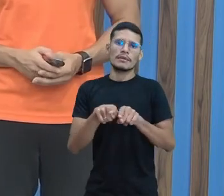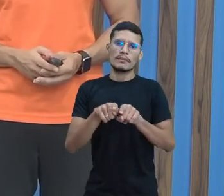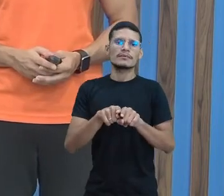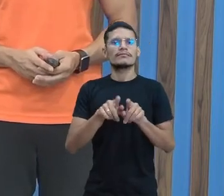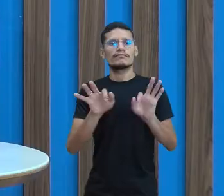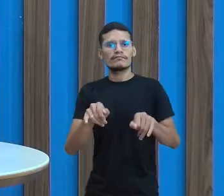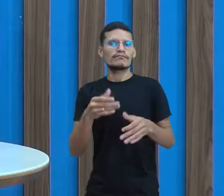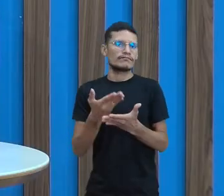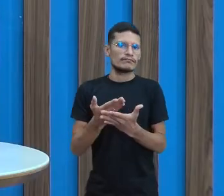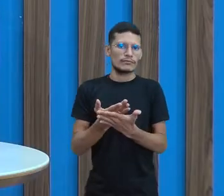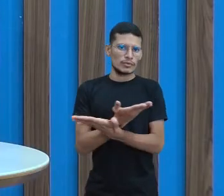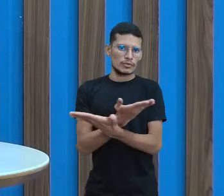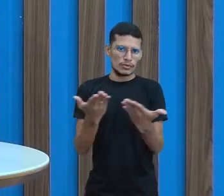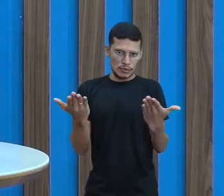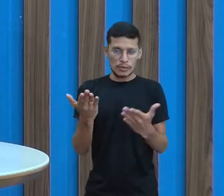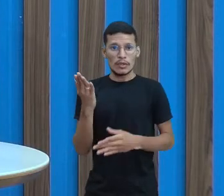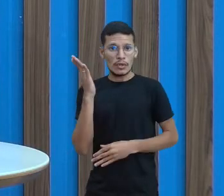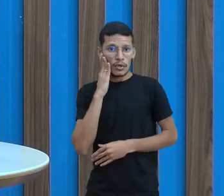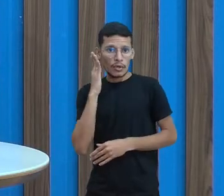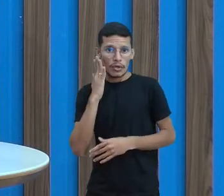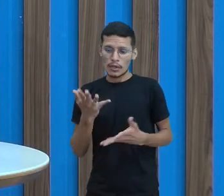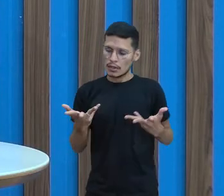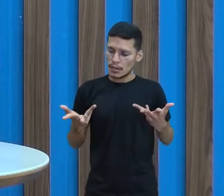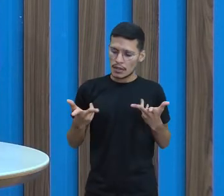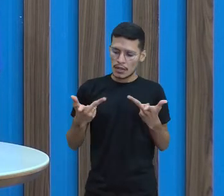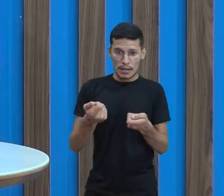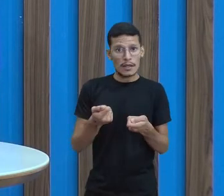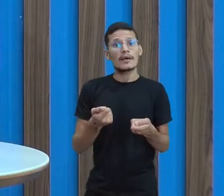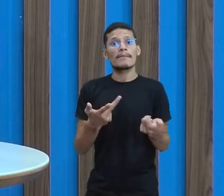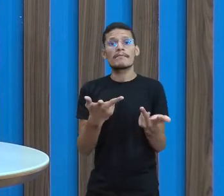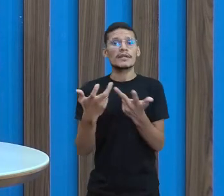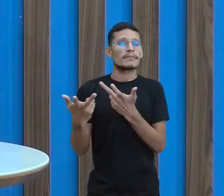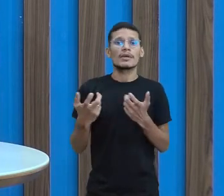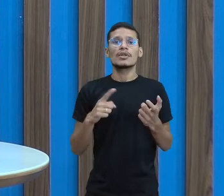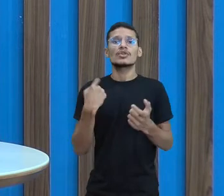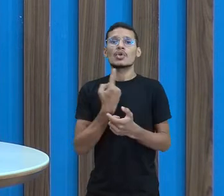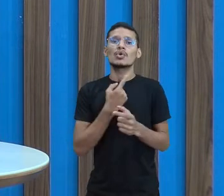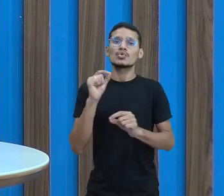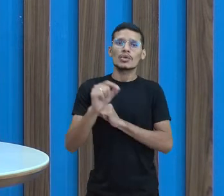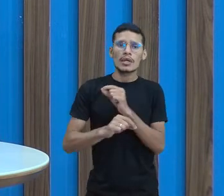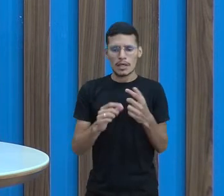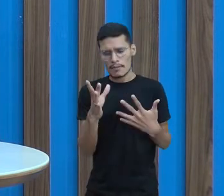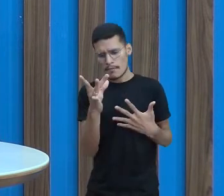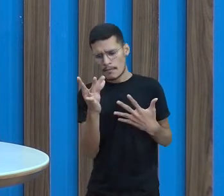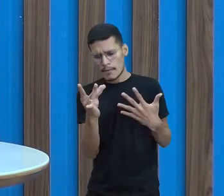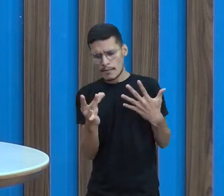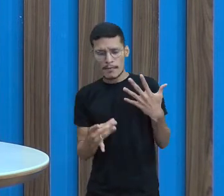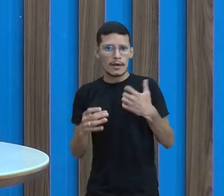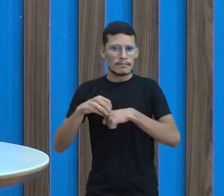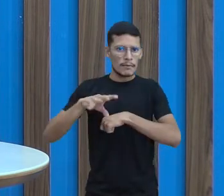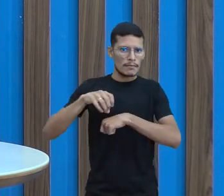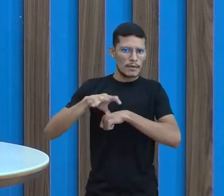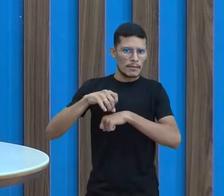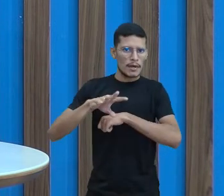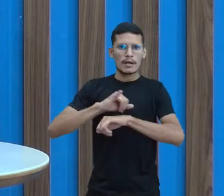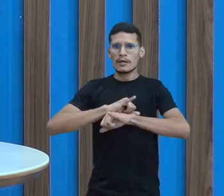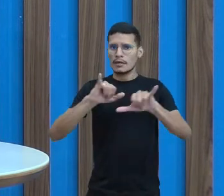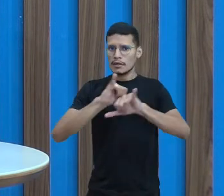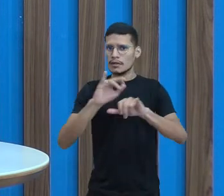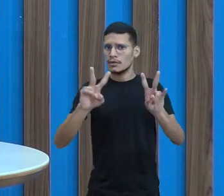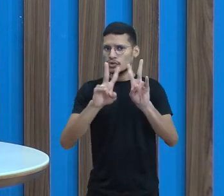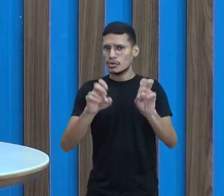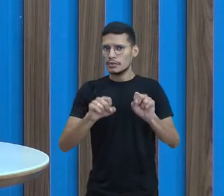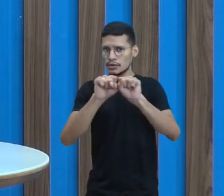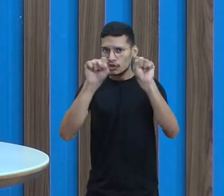vocês. Bom, gente, é incrível perceber como que a gente está cuidadoso, né, de passar informação sobre o sistema,